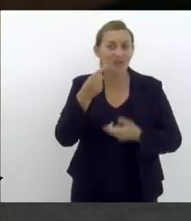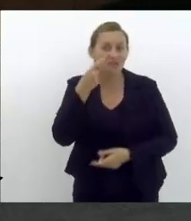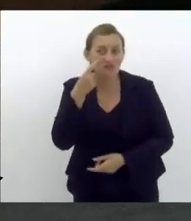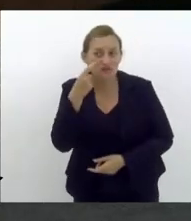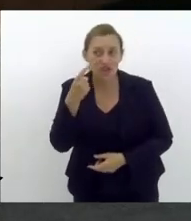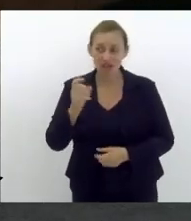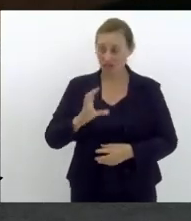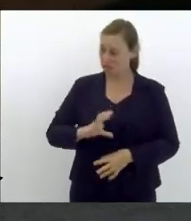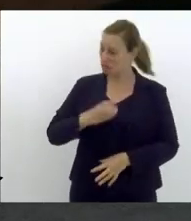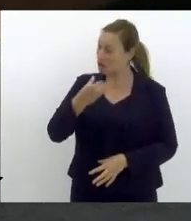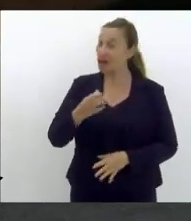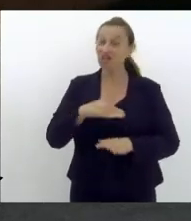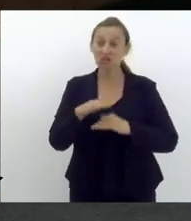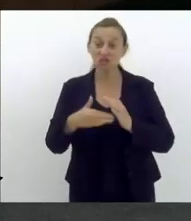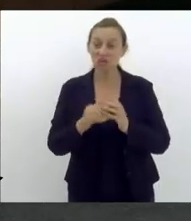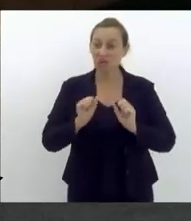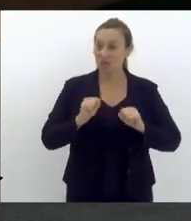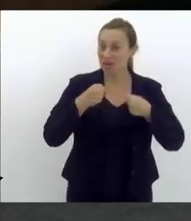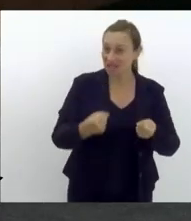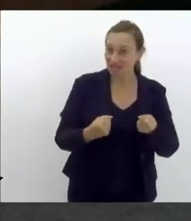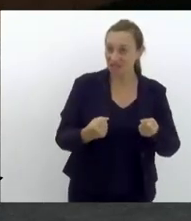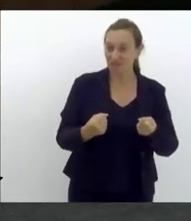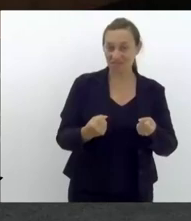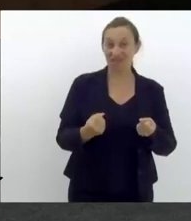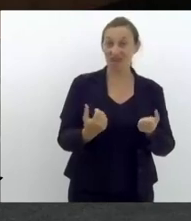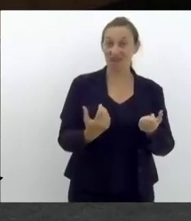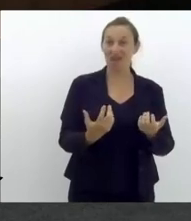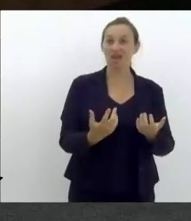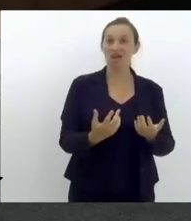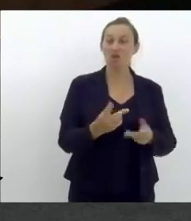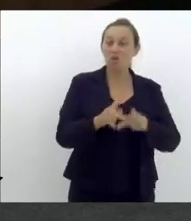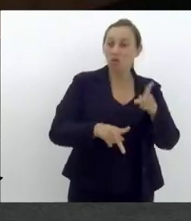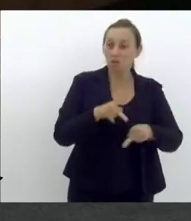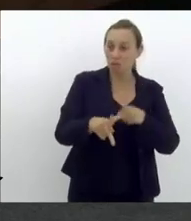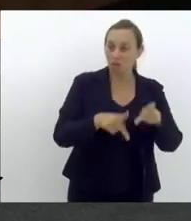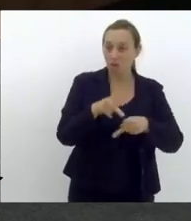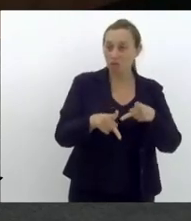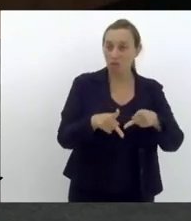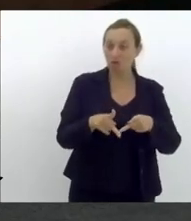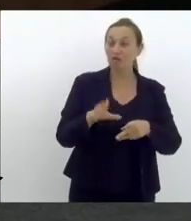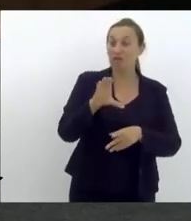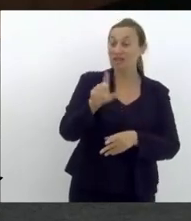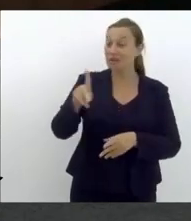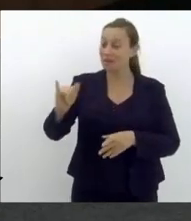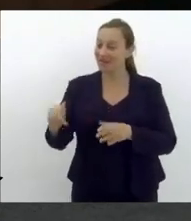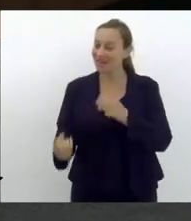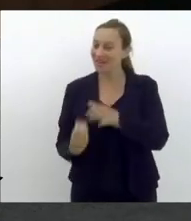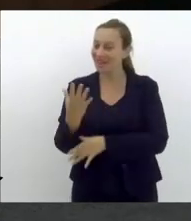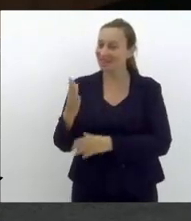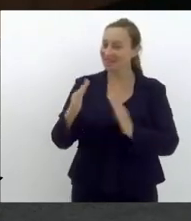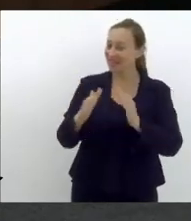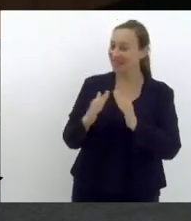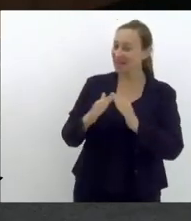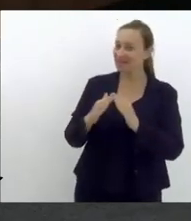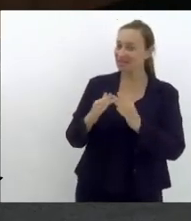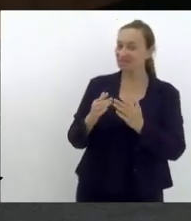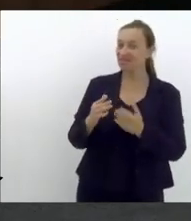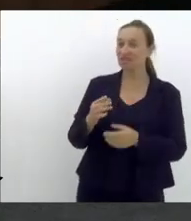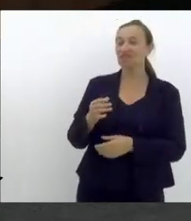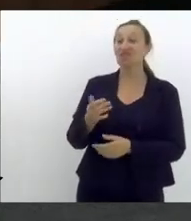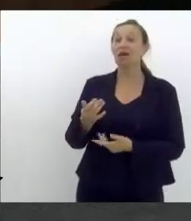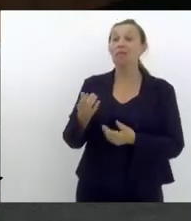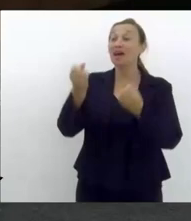essa valentia toda para defender esse cidadão petropolitano quando for instalada nessa casa CPI da tragédia para